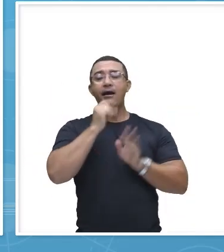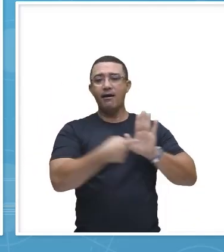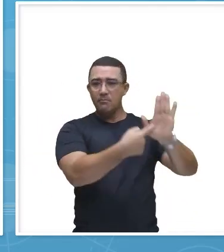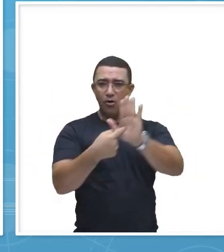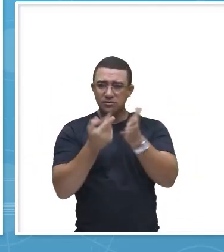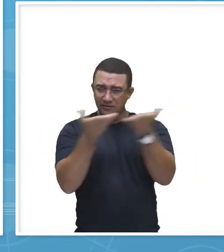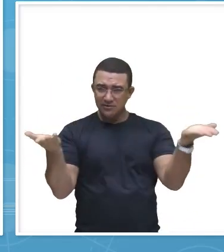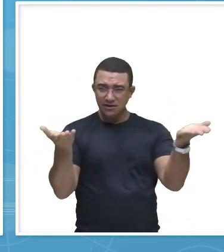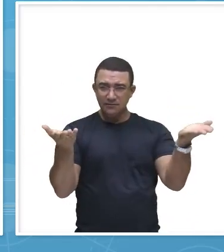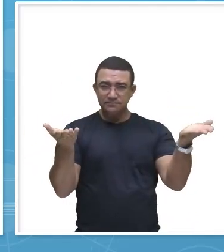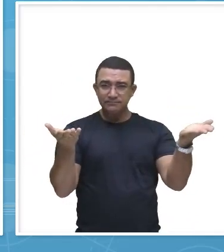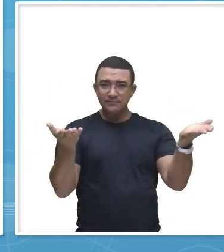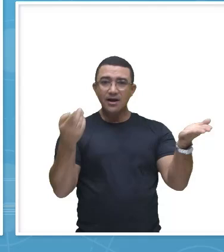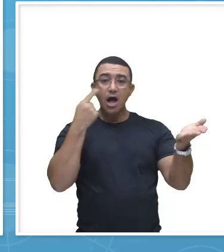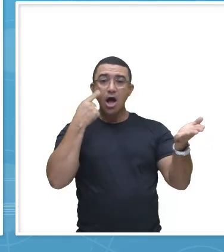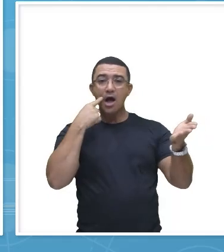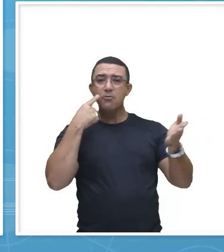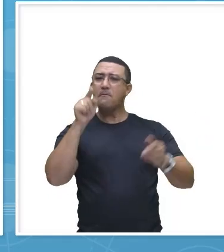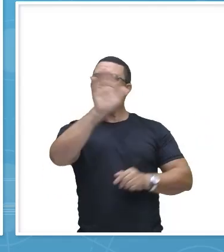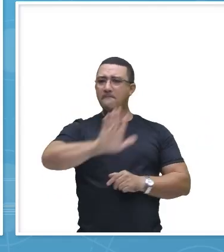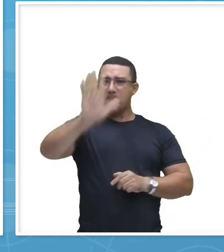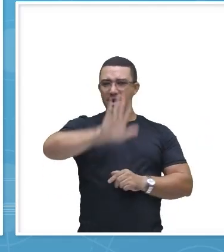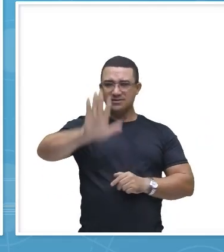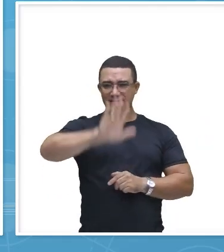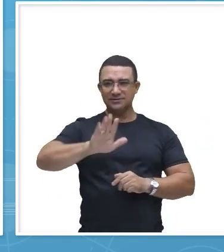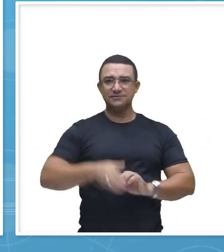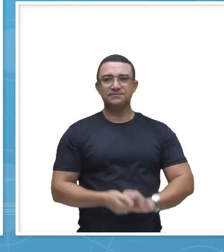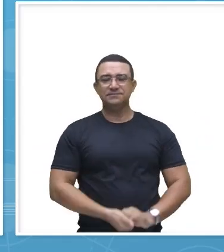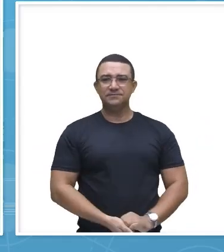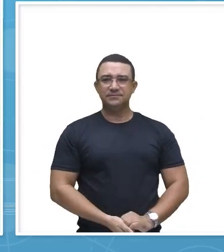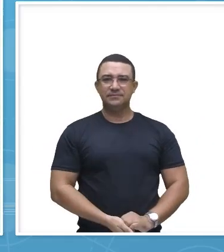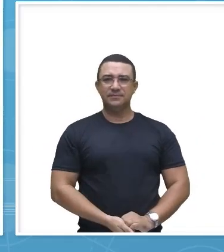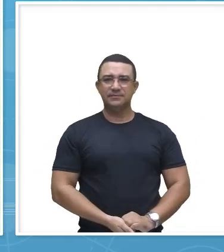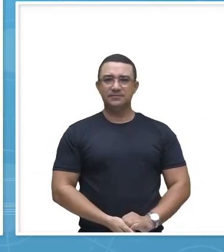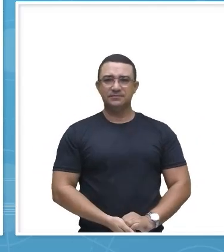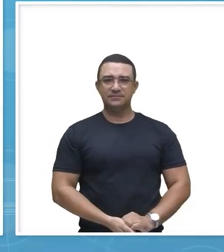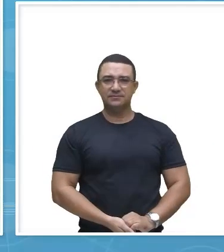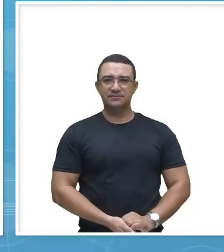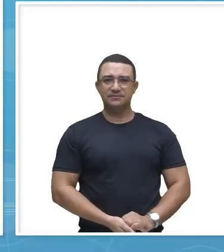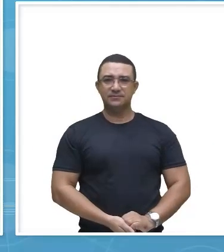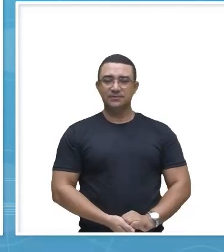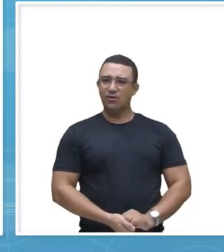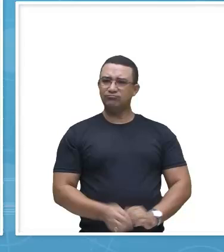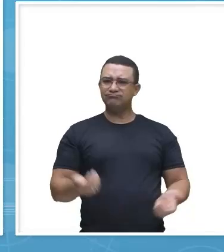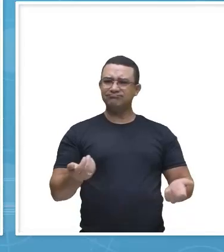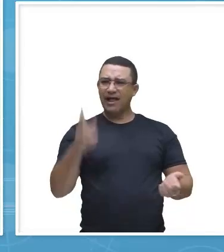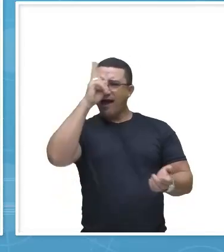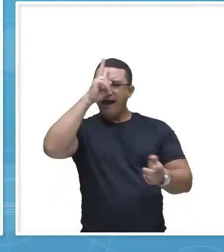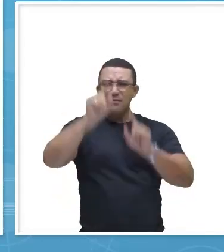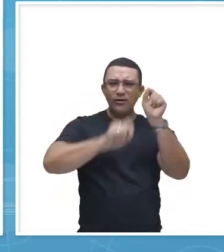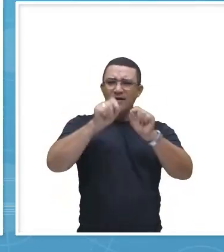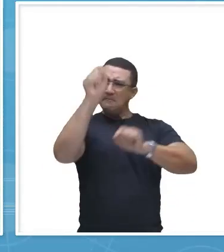você essa paisagem agora, onde eu vou estar. Observa bem essa paisagem. Ela lembra para você o